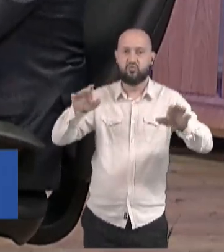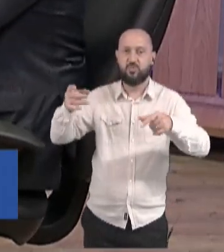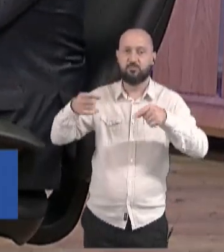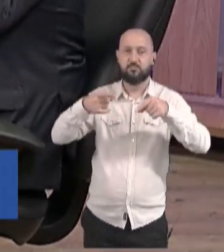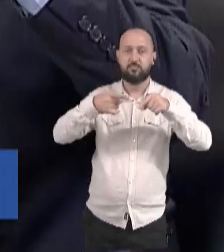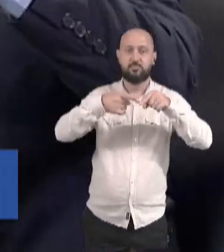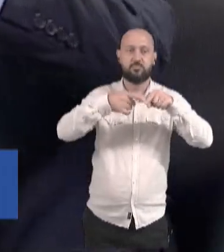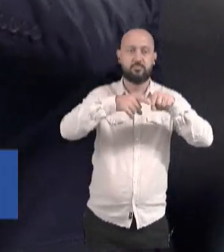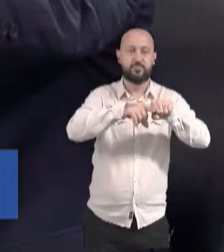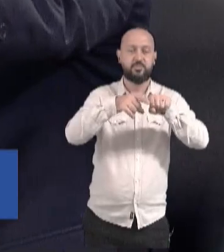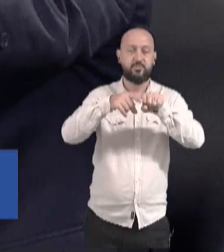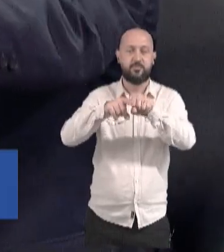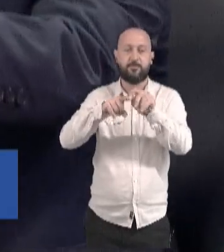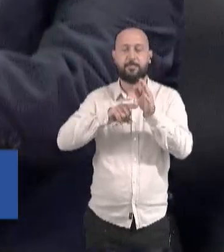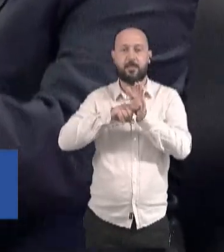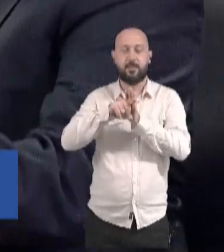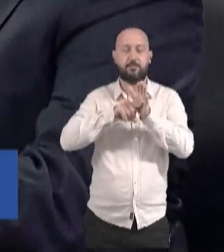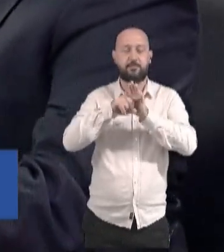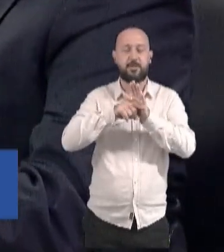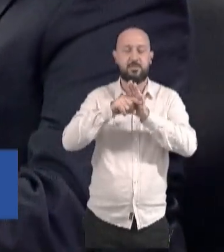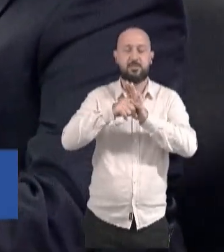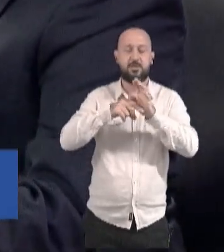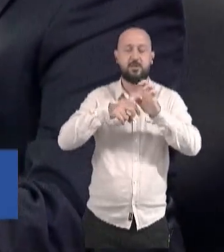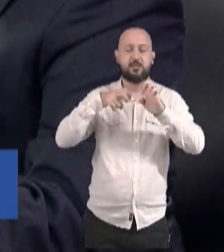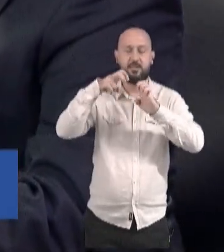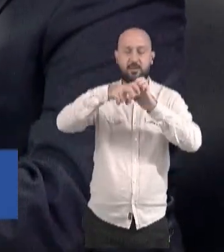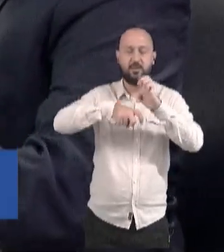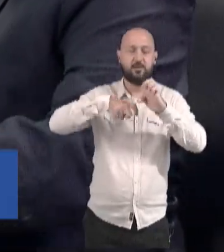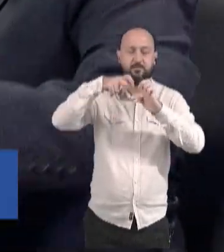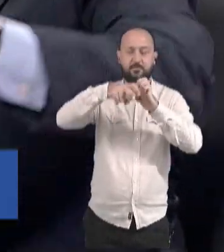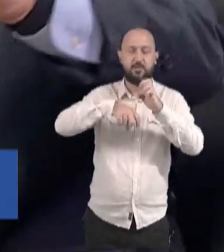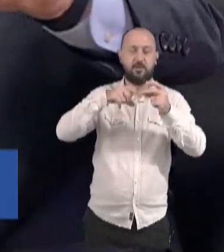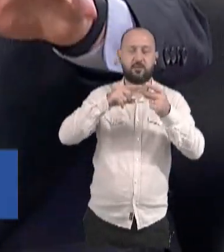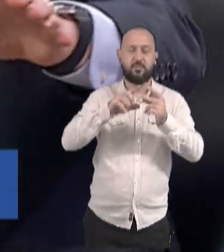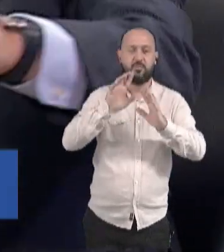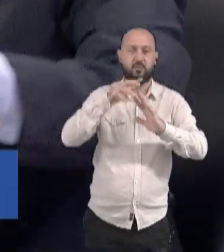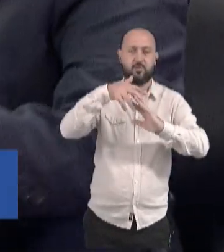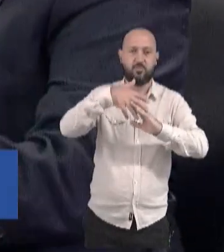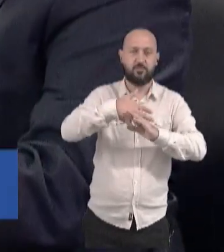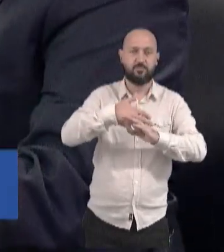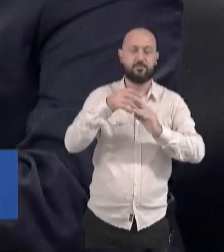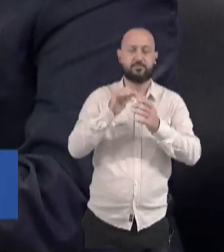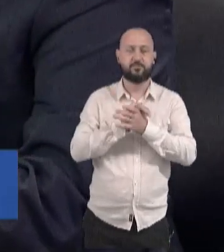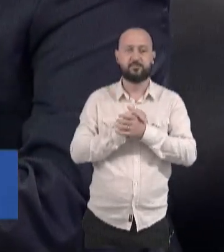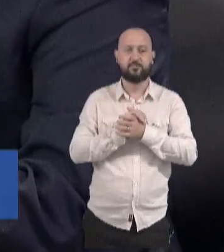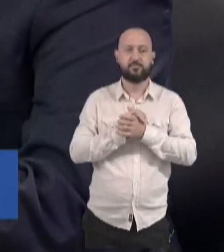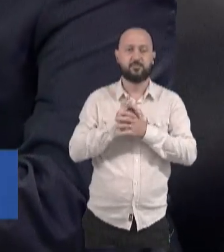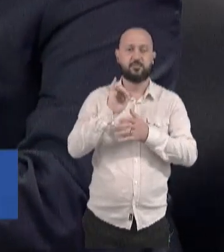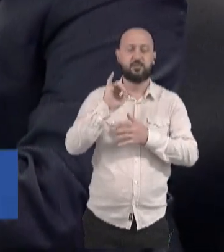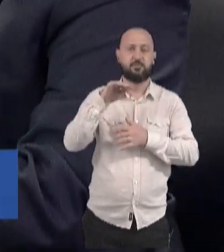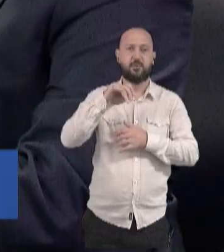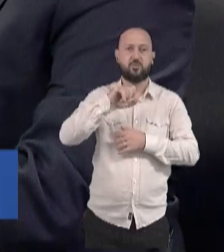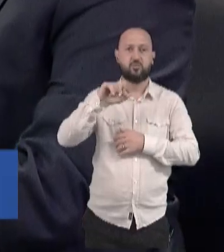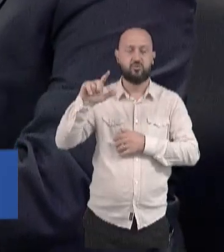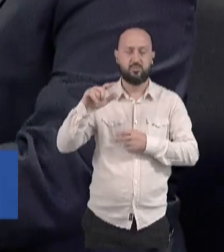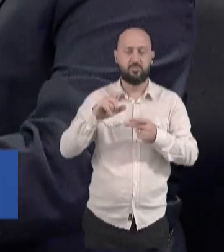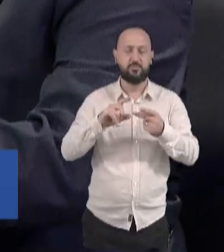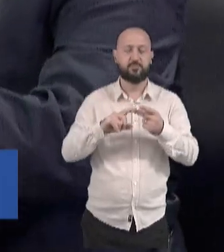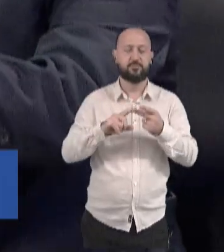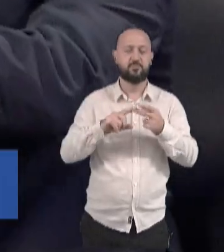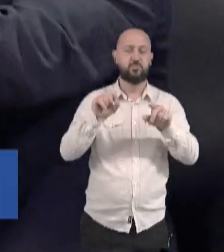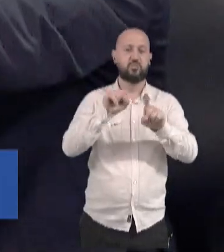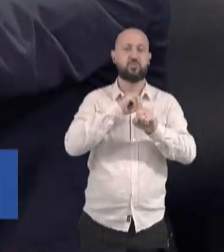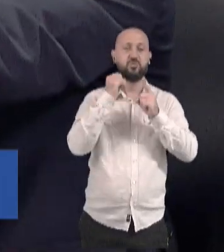parceiros, que é a pesquisa Embrapa, a UFMS, o Rotary, o IMASU, né?